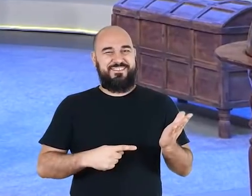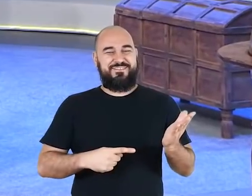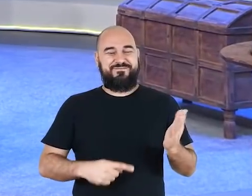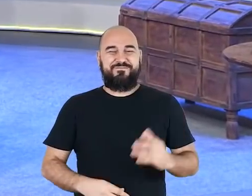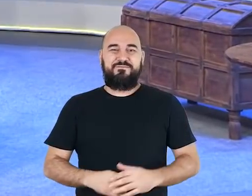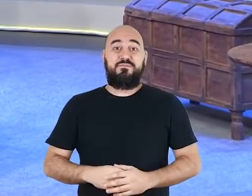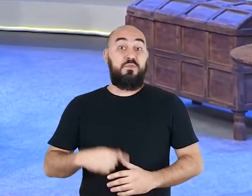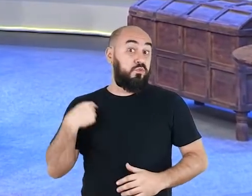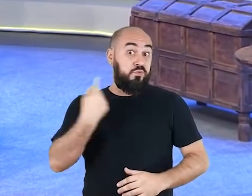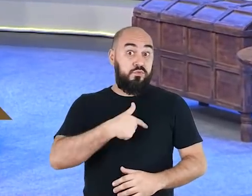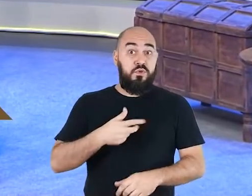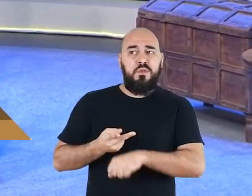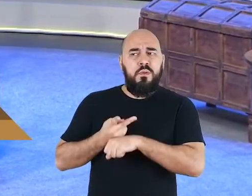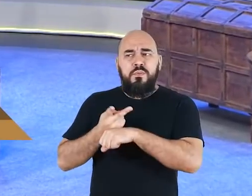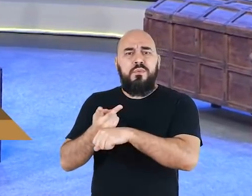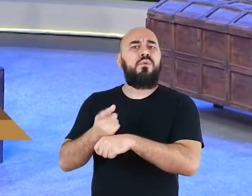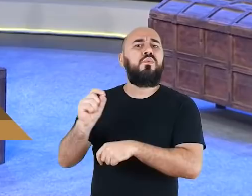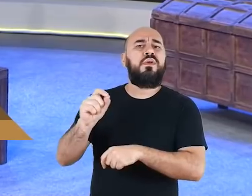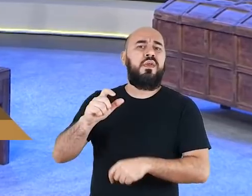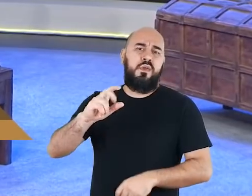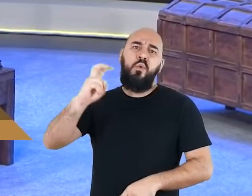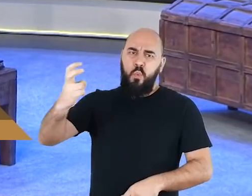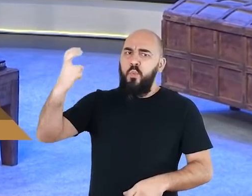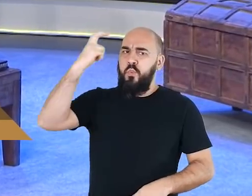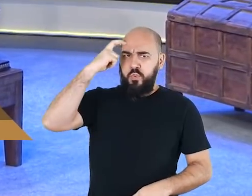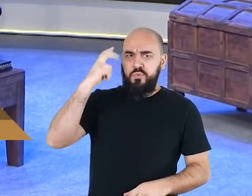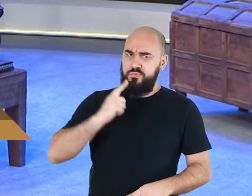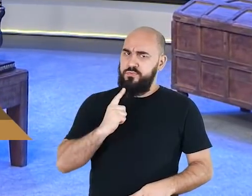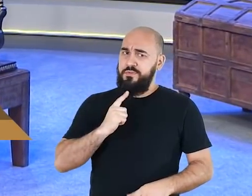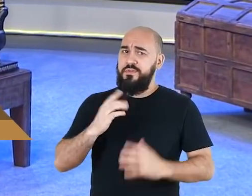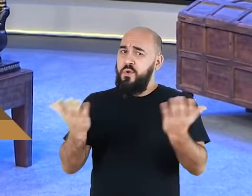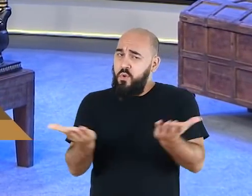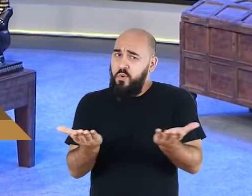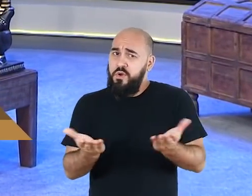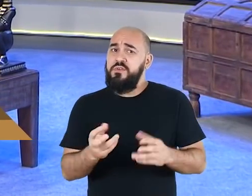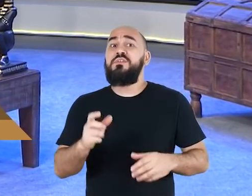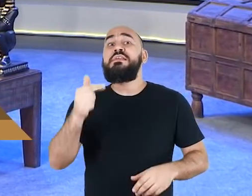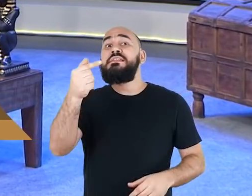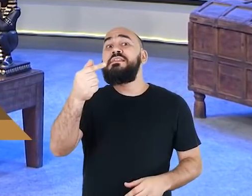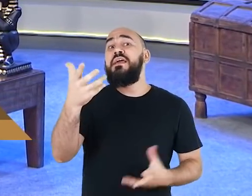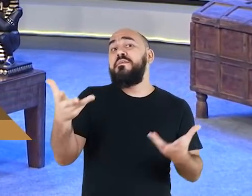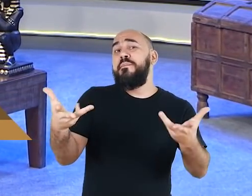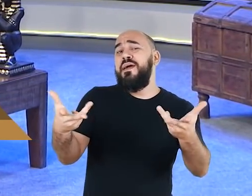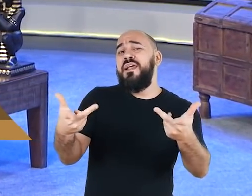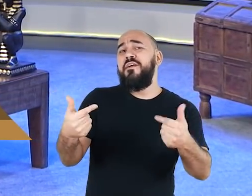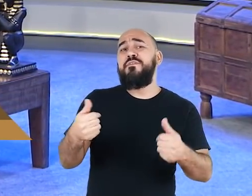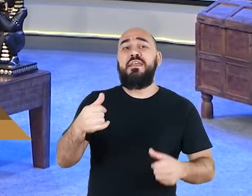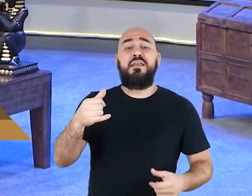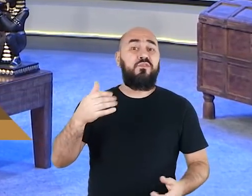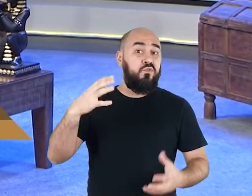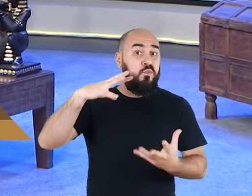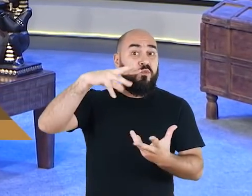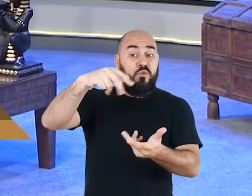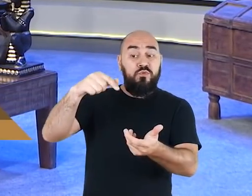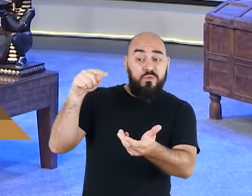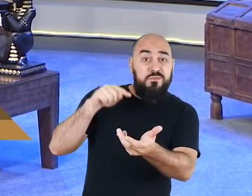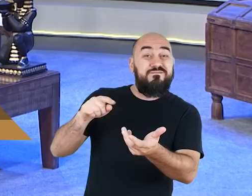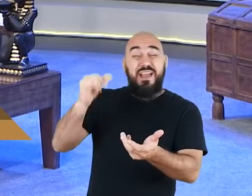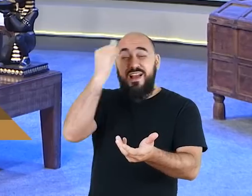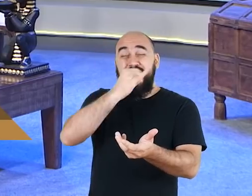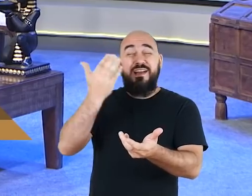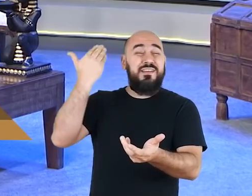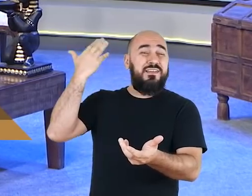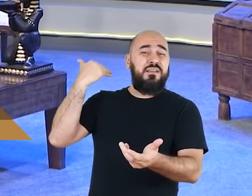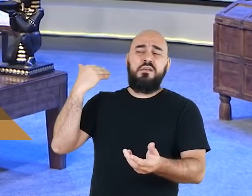como a nossa busca envolve cultura, que tal hoje conversarmos um pouco sobre as 7 maravilhas do mundo antigo e qual o